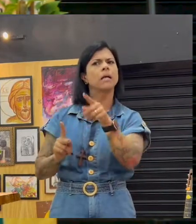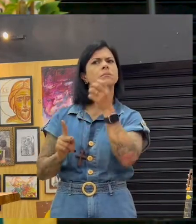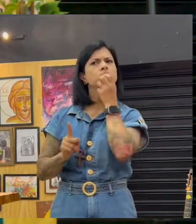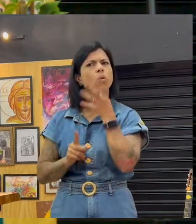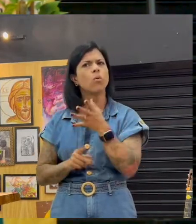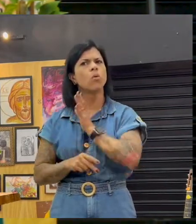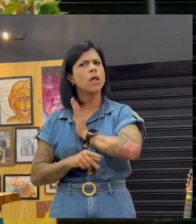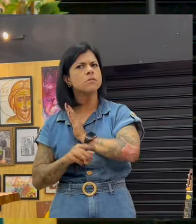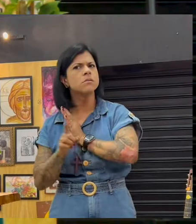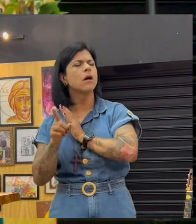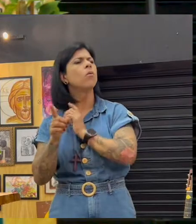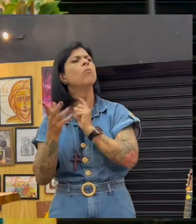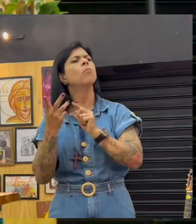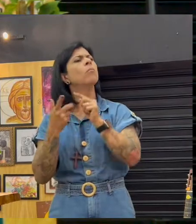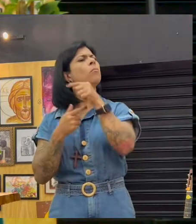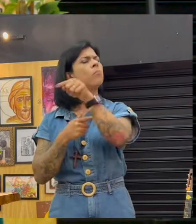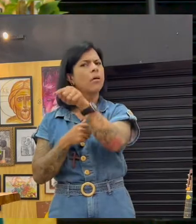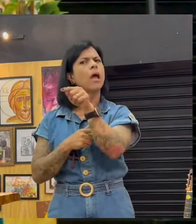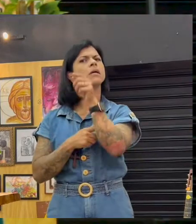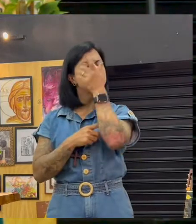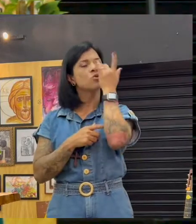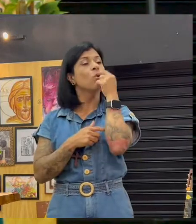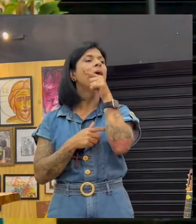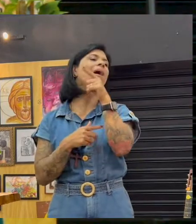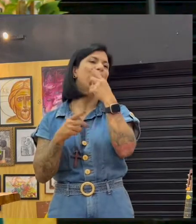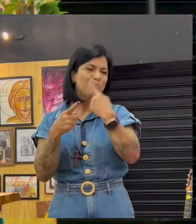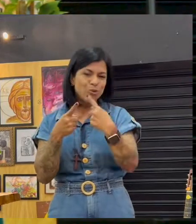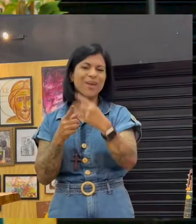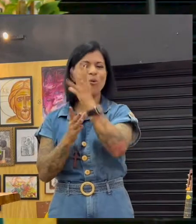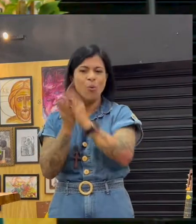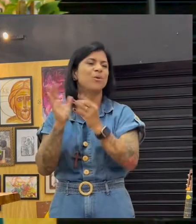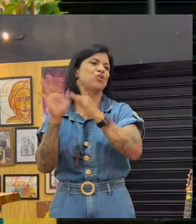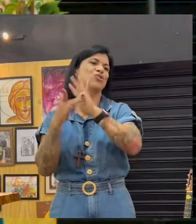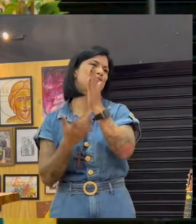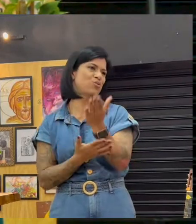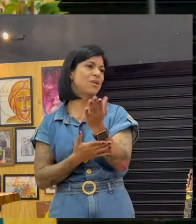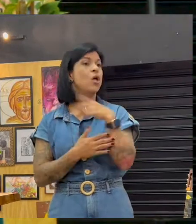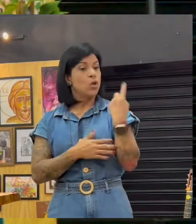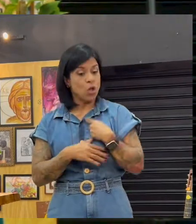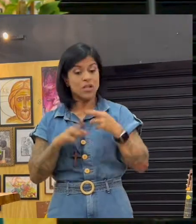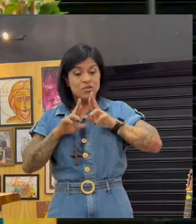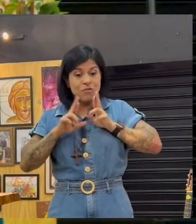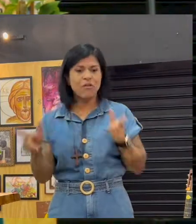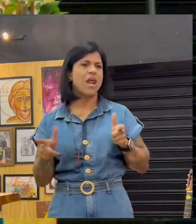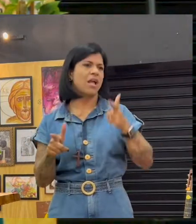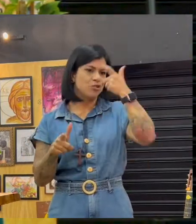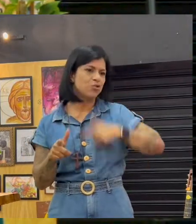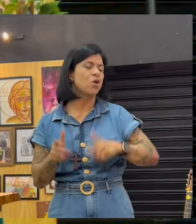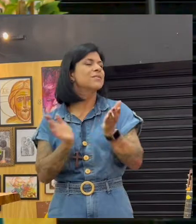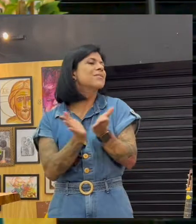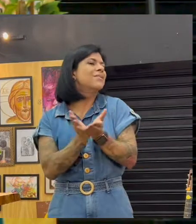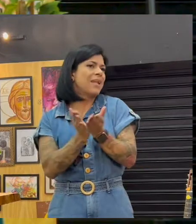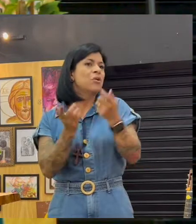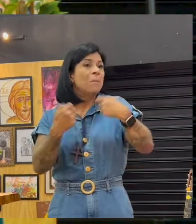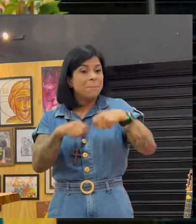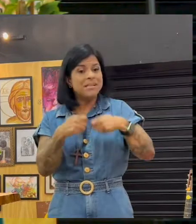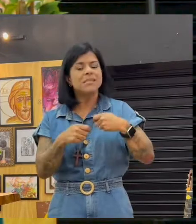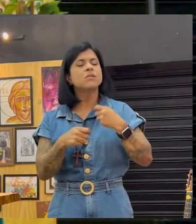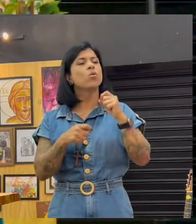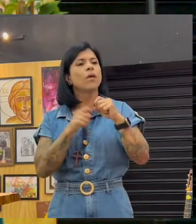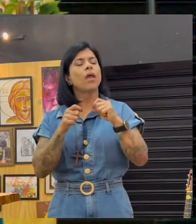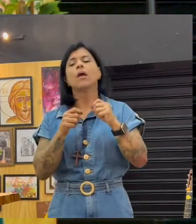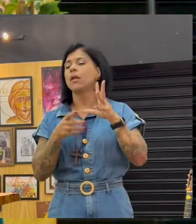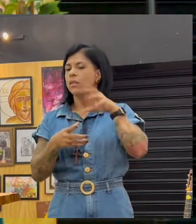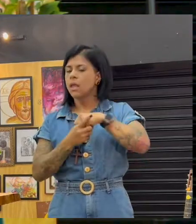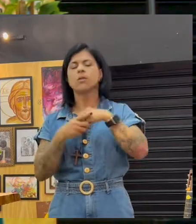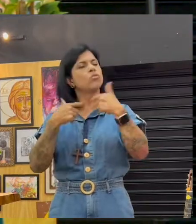temos que ser intencionais em tudo, gente. Nós somos diferentes, nós somos cristãos. Todos os nossos passos precisam ser intencionais. No